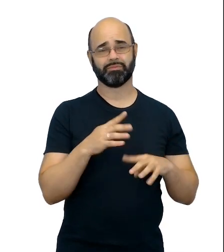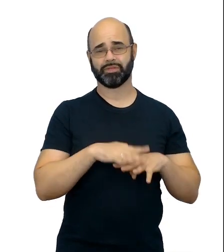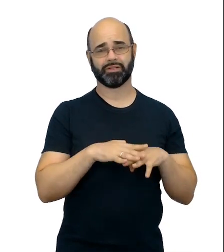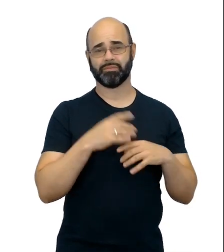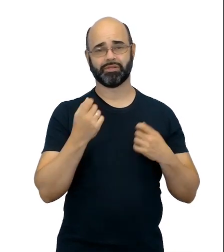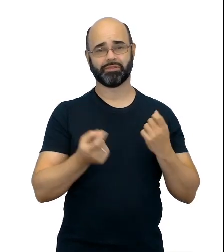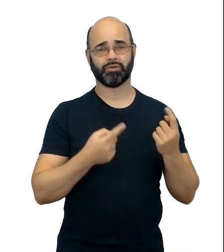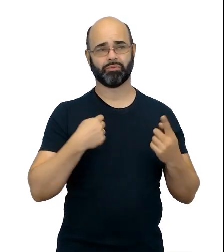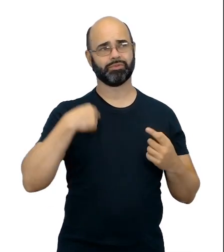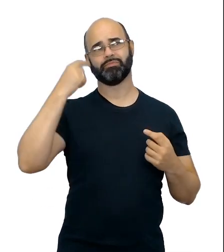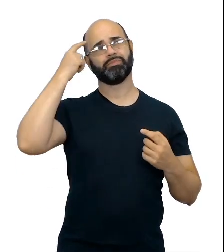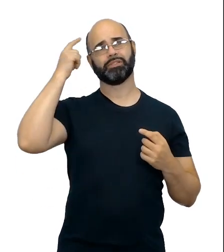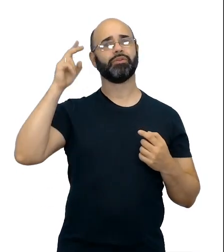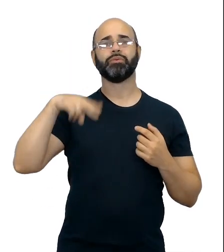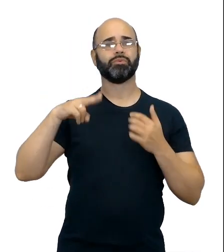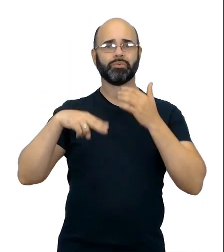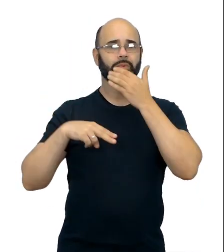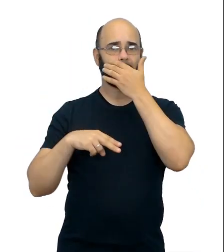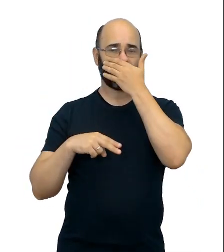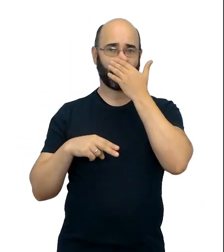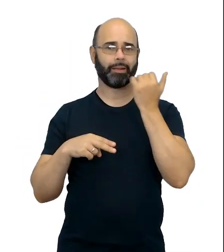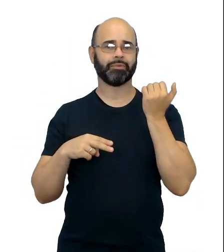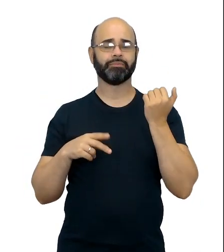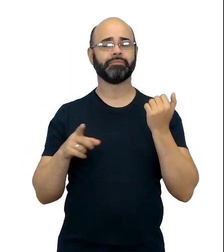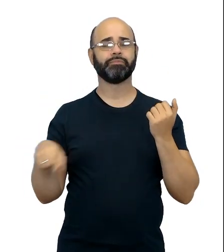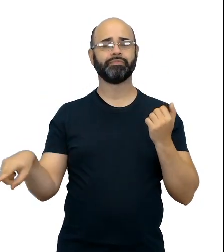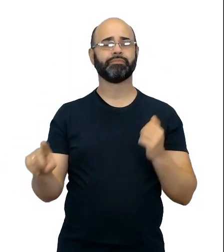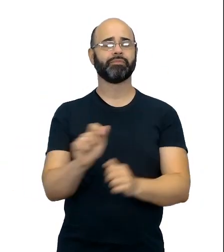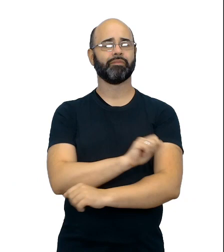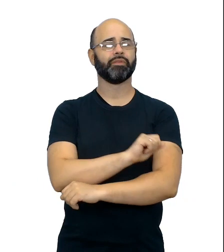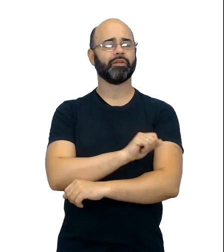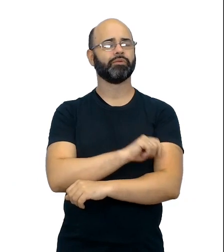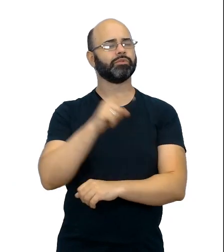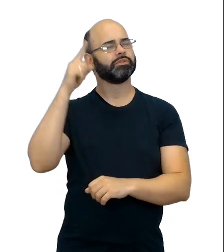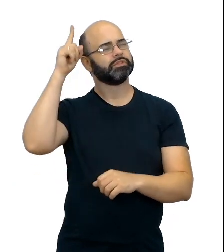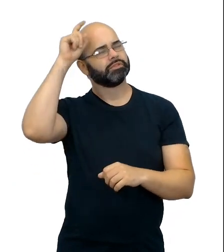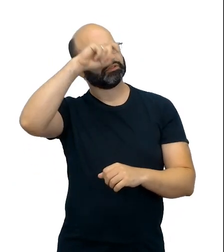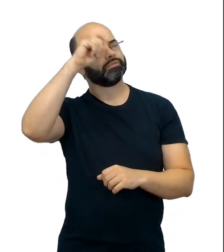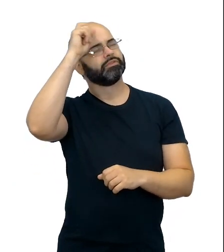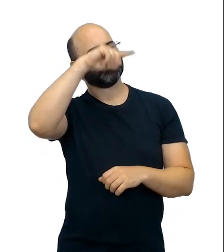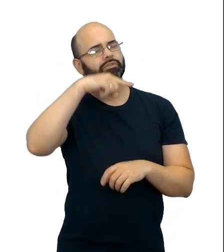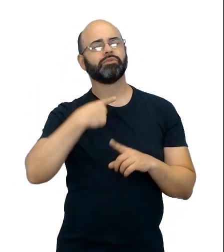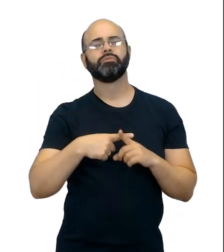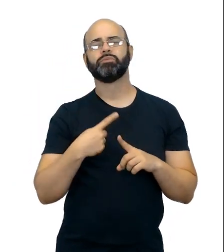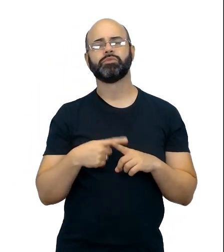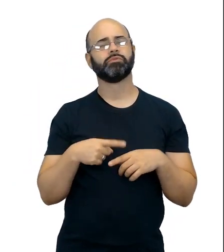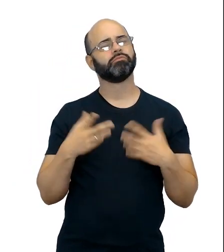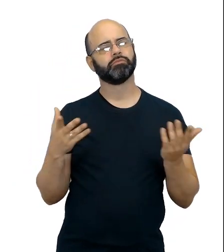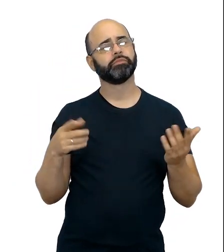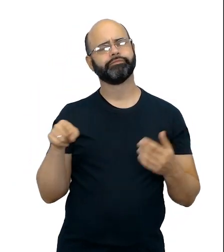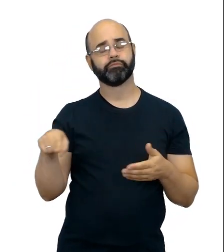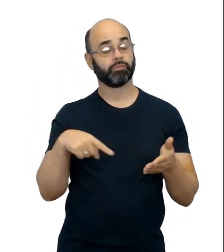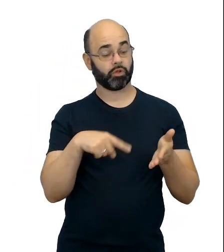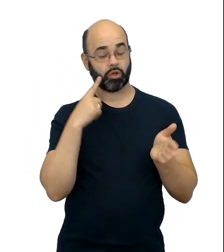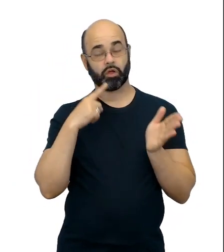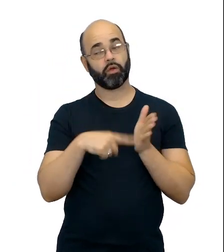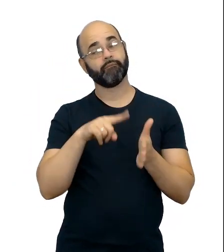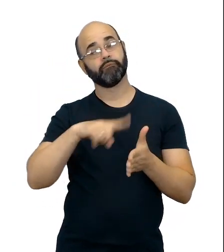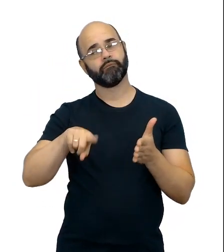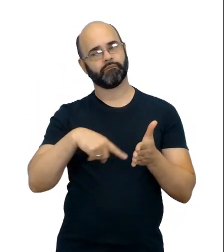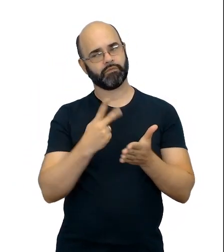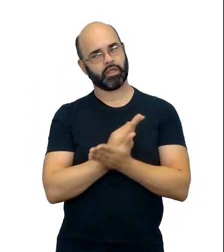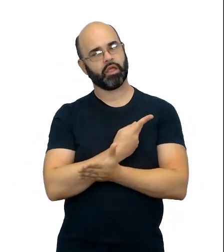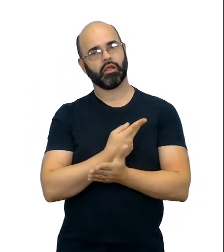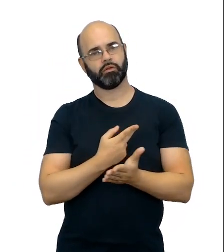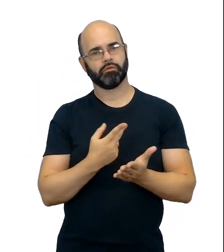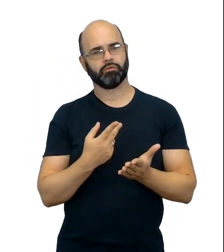nunca pensei qual era a dificuldade do meu estudante. Eu simplesmente falava, aquilo está errado. Mas está errado por